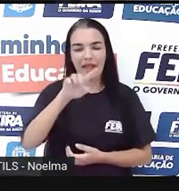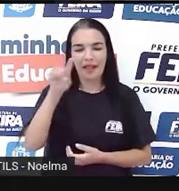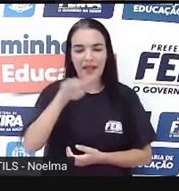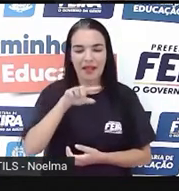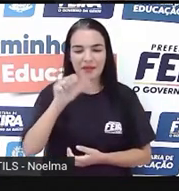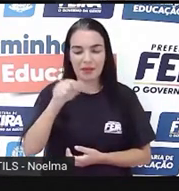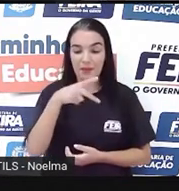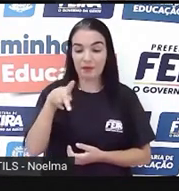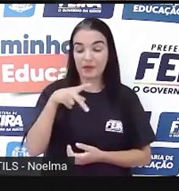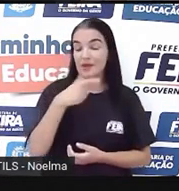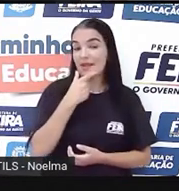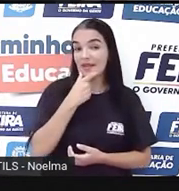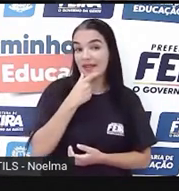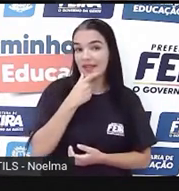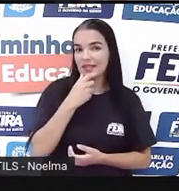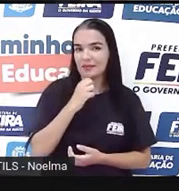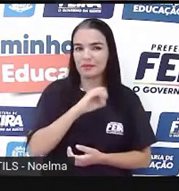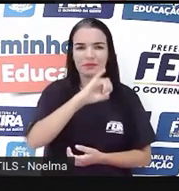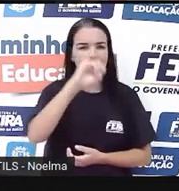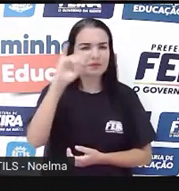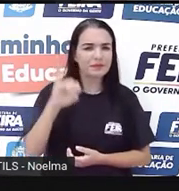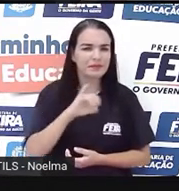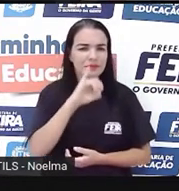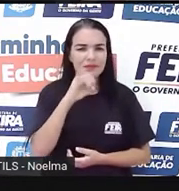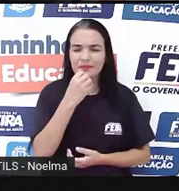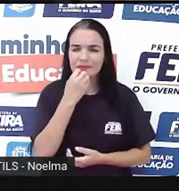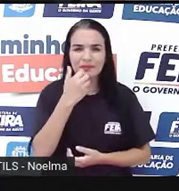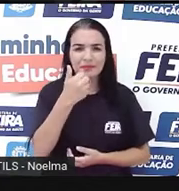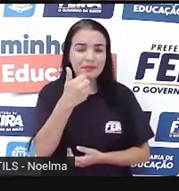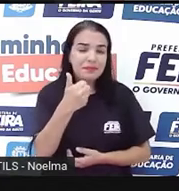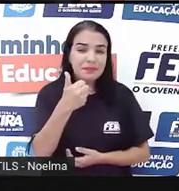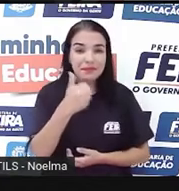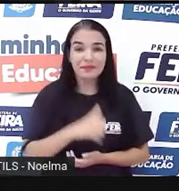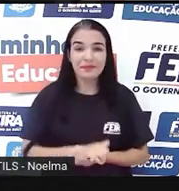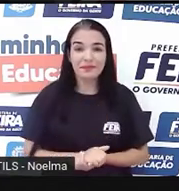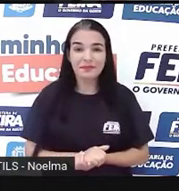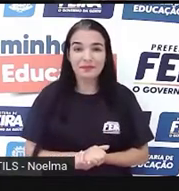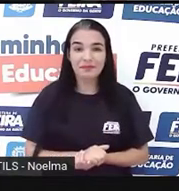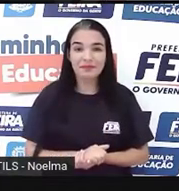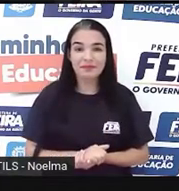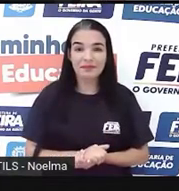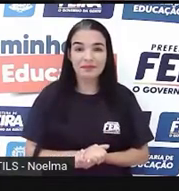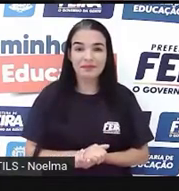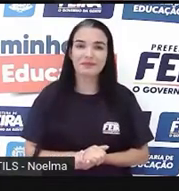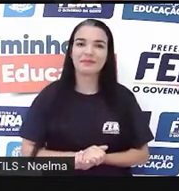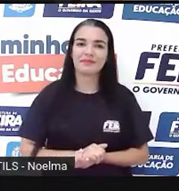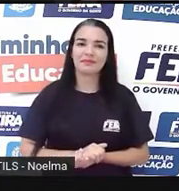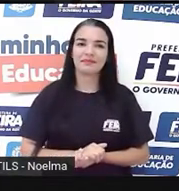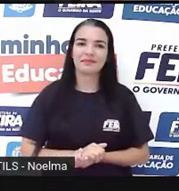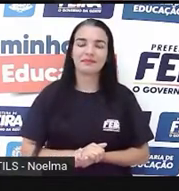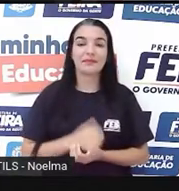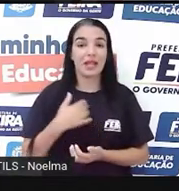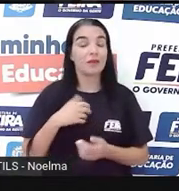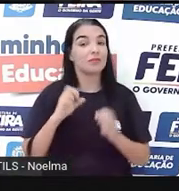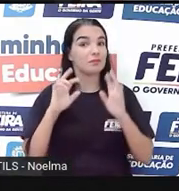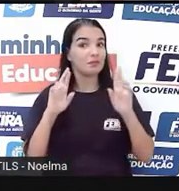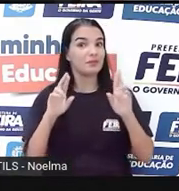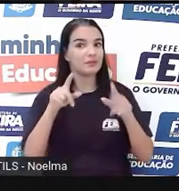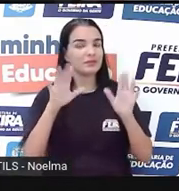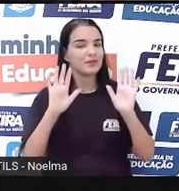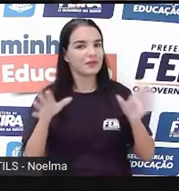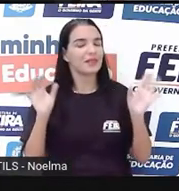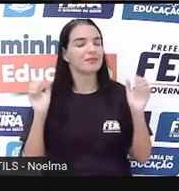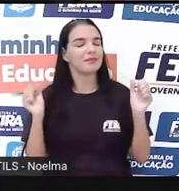professora de inglês. How are you? Como vocês estão? I hope you are very well. Eu espero que vocês